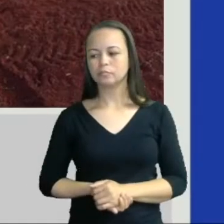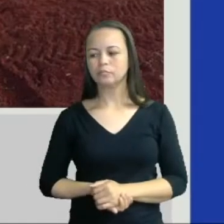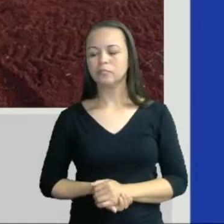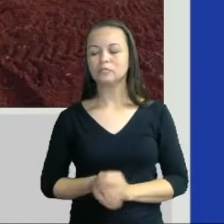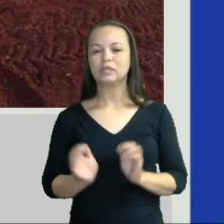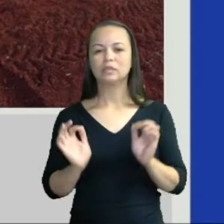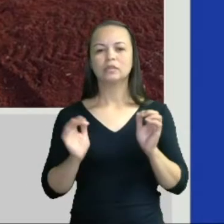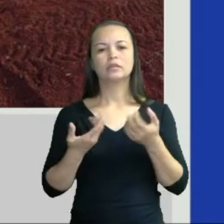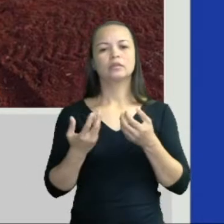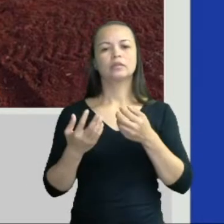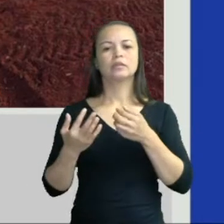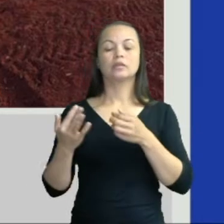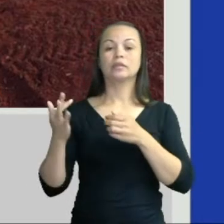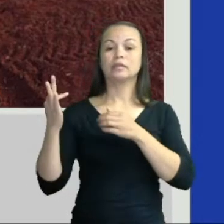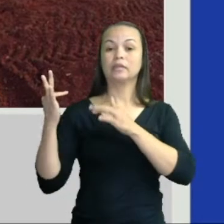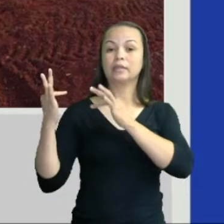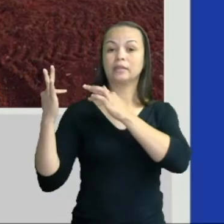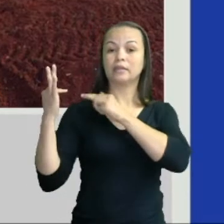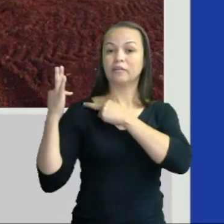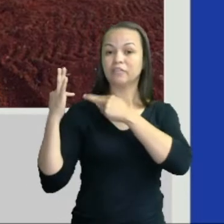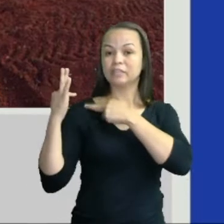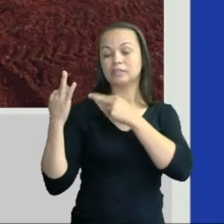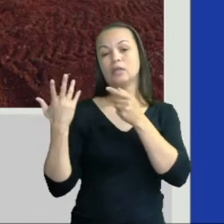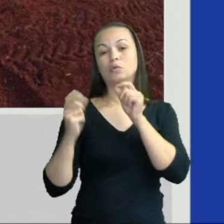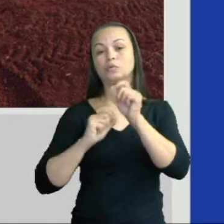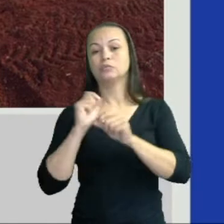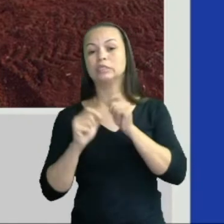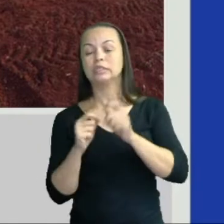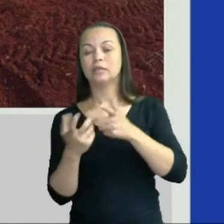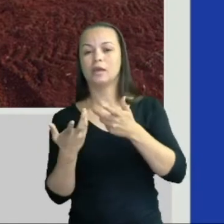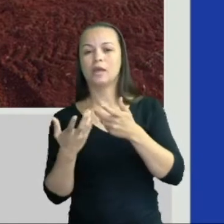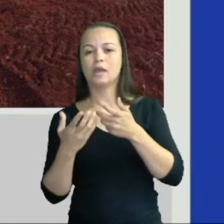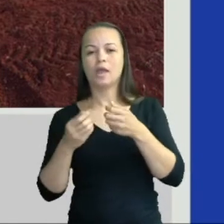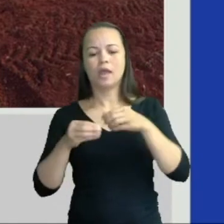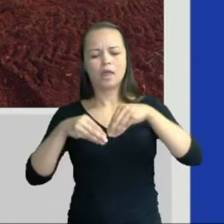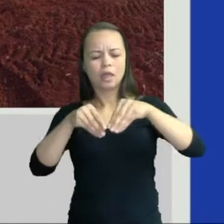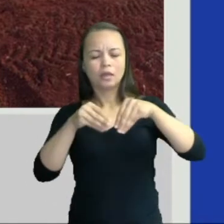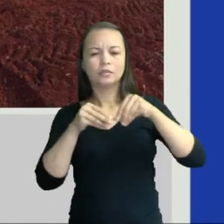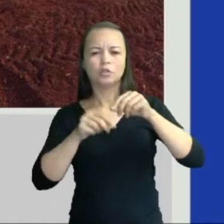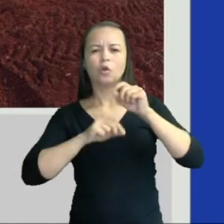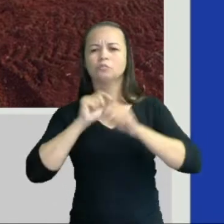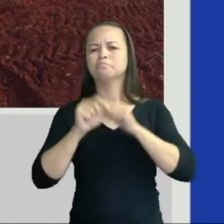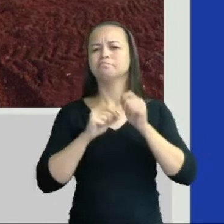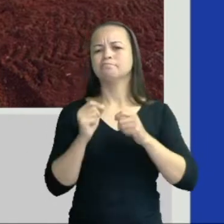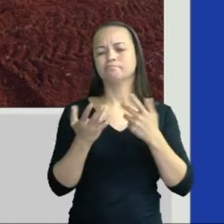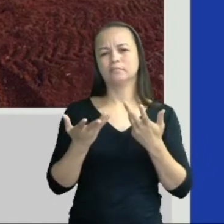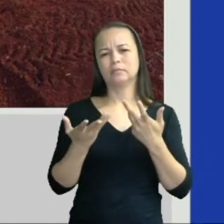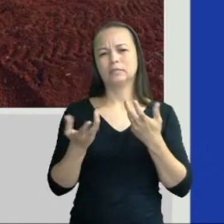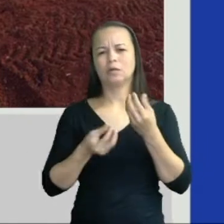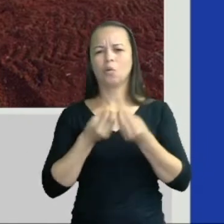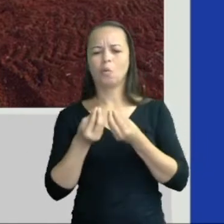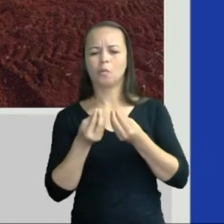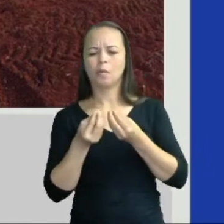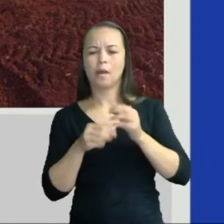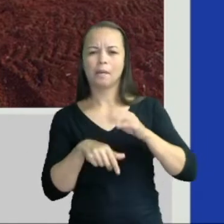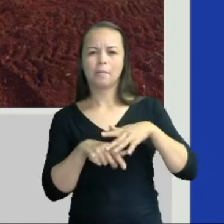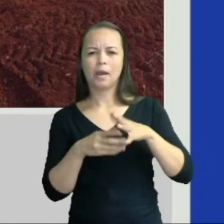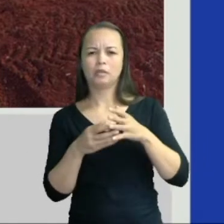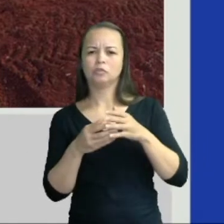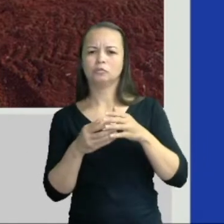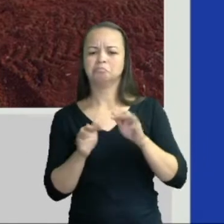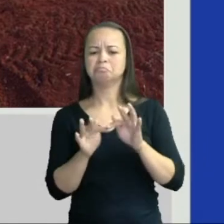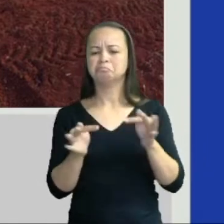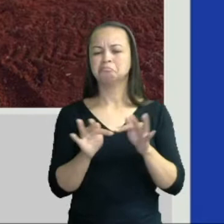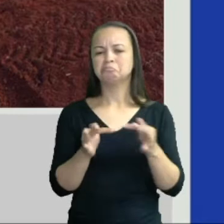Definição do que é solo. Vamos lá. O solo pode ser definido, como a mais superficial